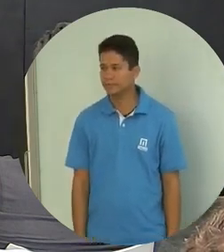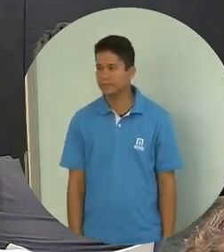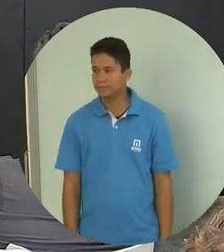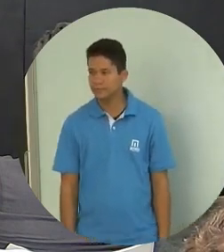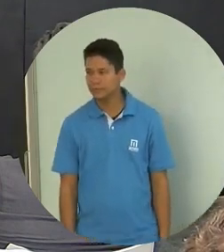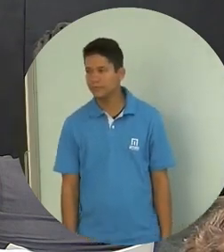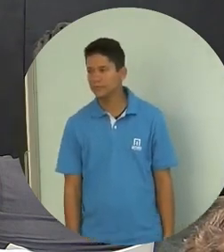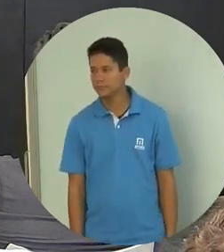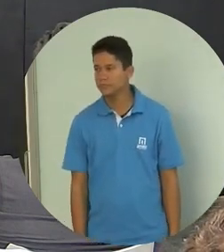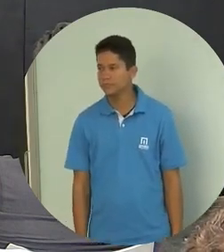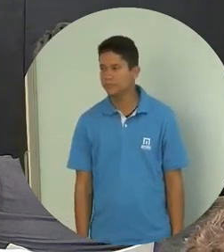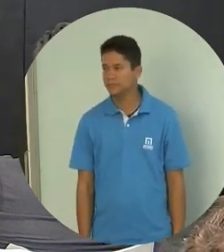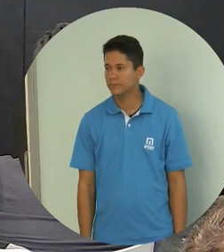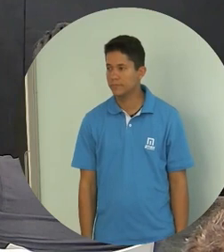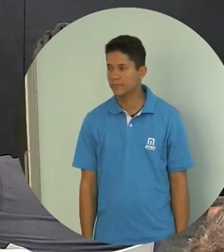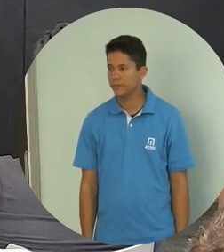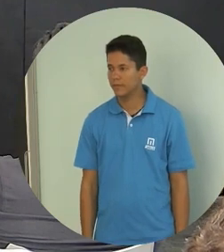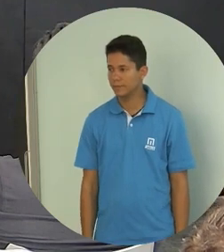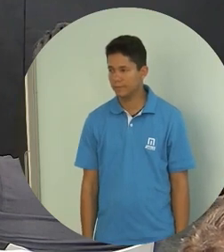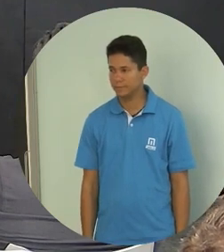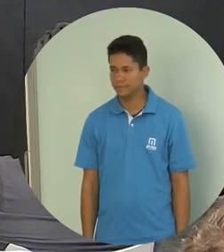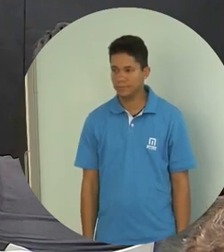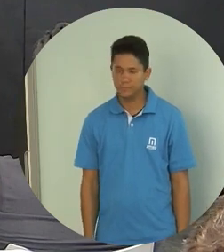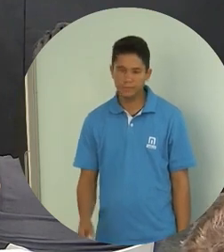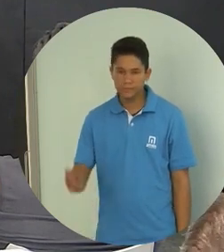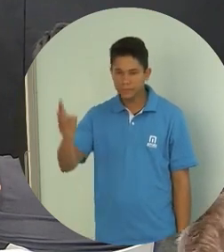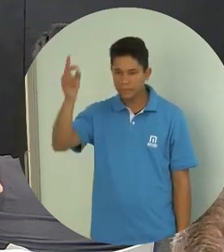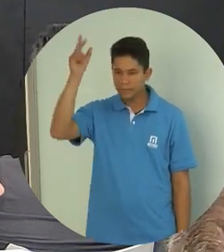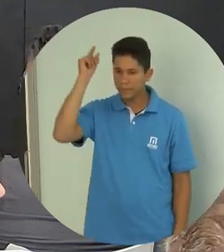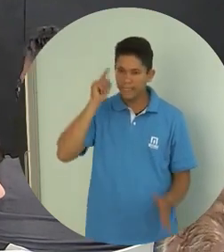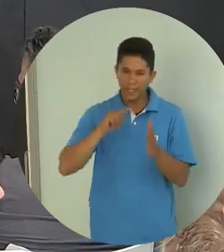Já tem. Pode falar.